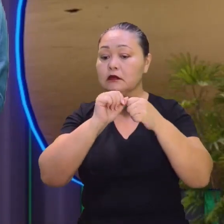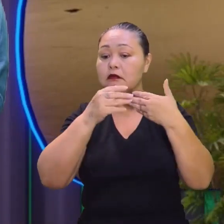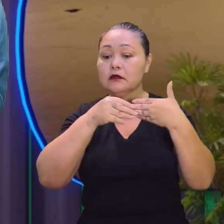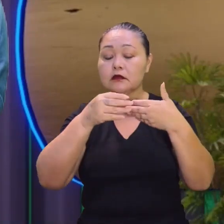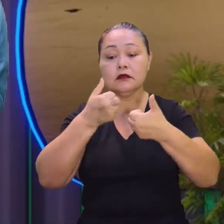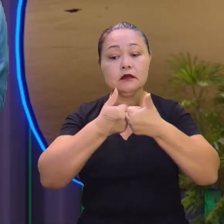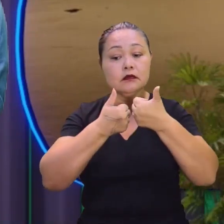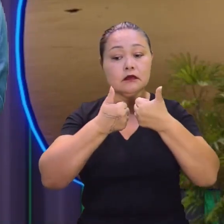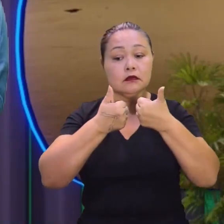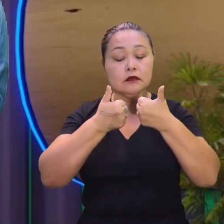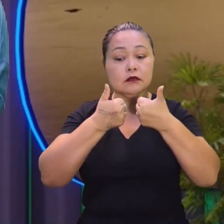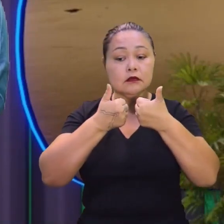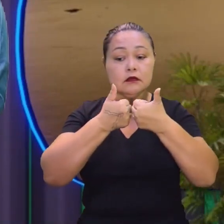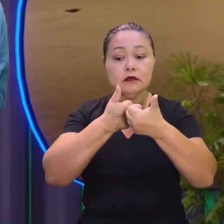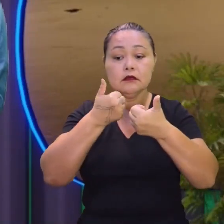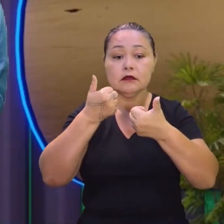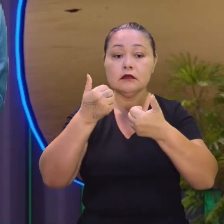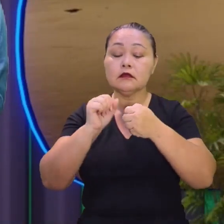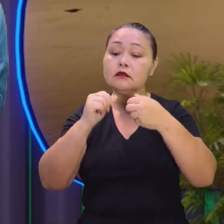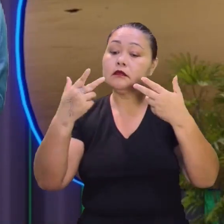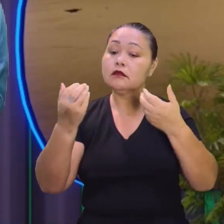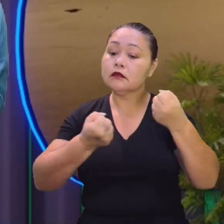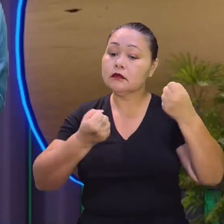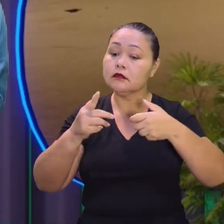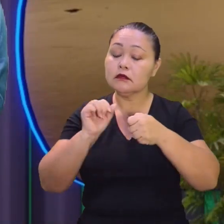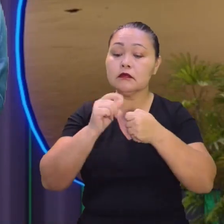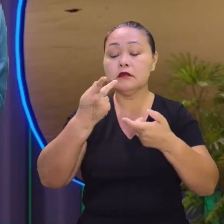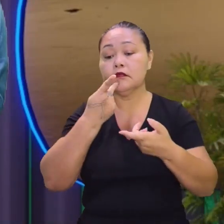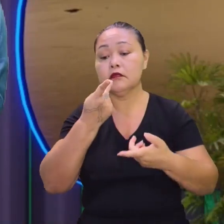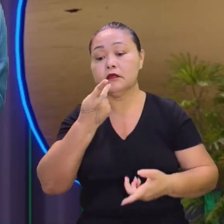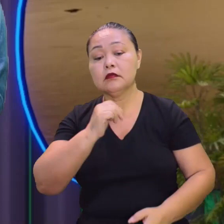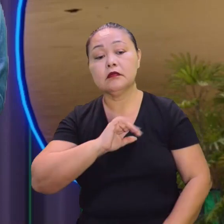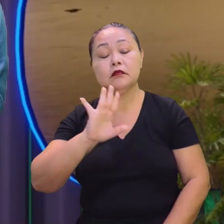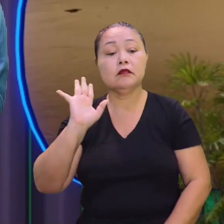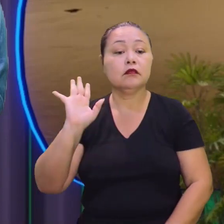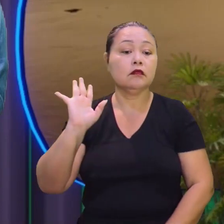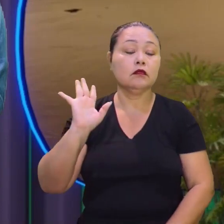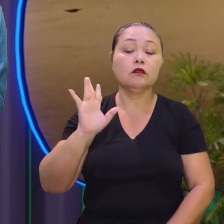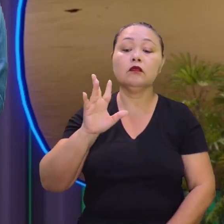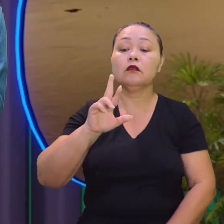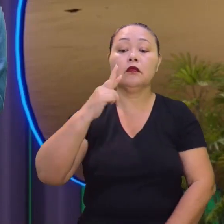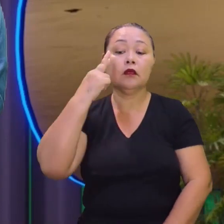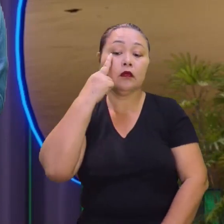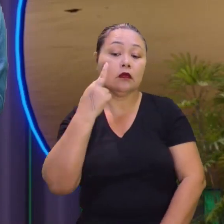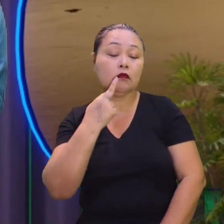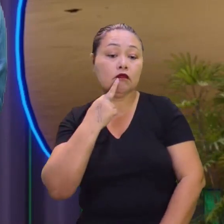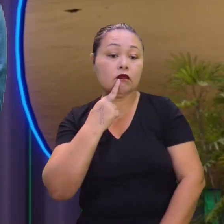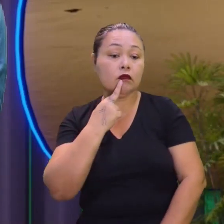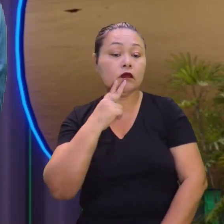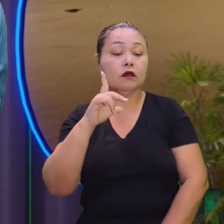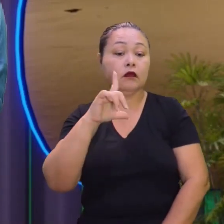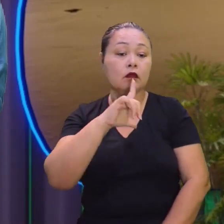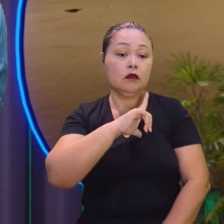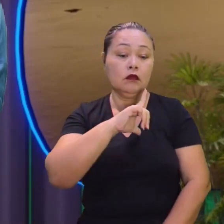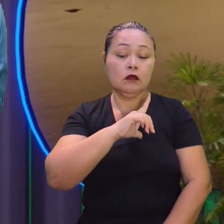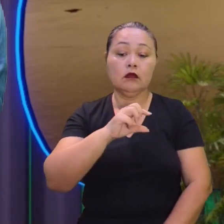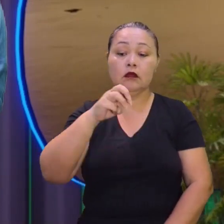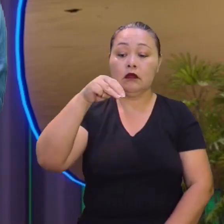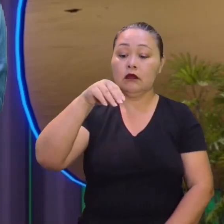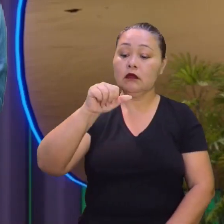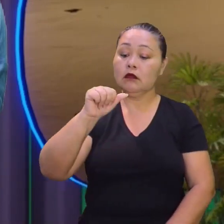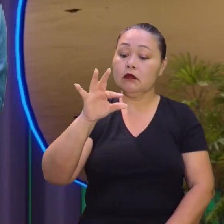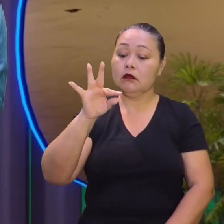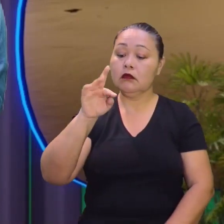pode cair na pegadinha de declarar que Rondônia tem uma matriz